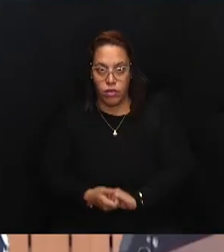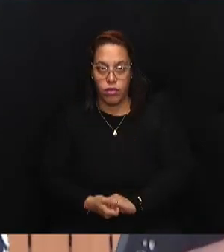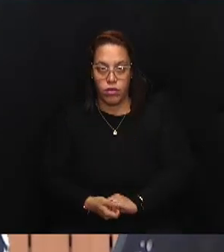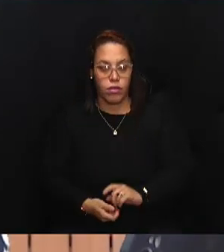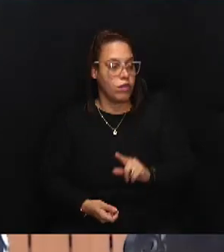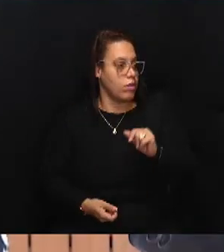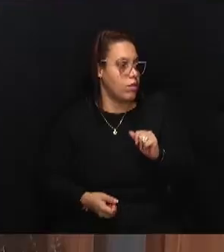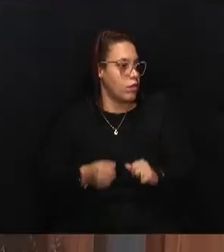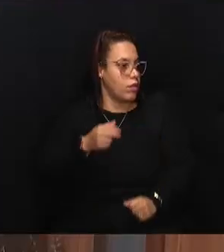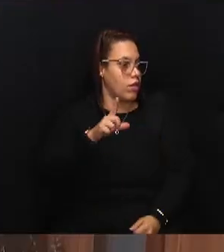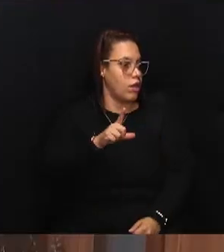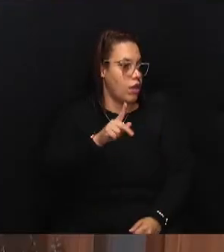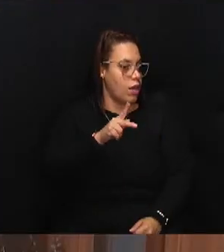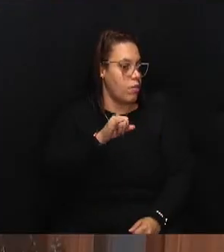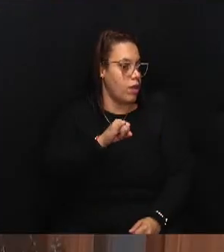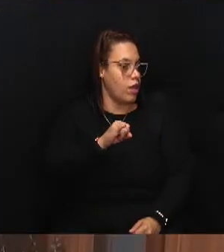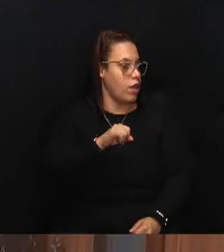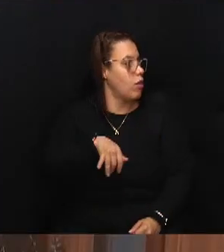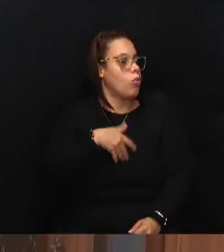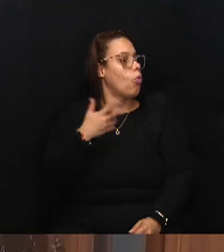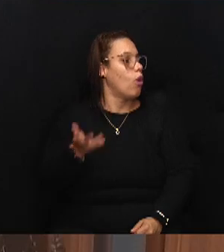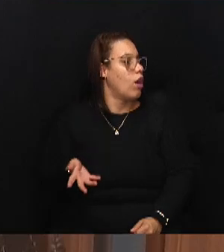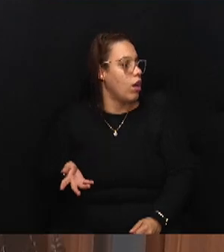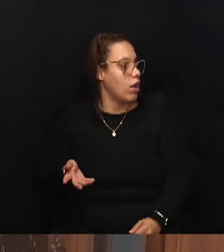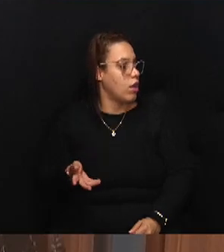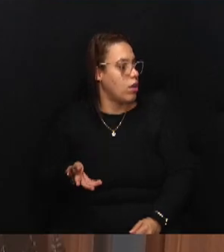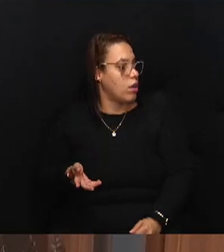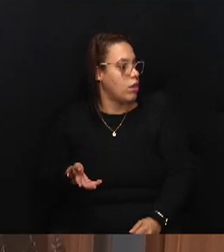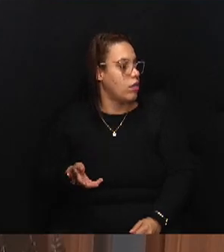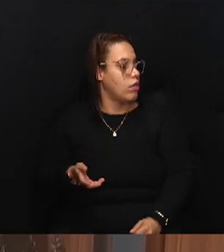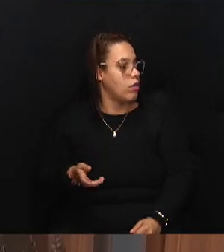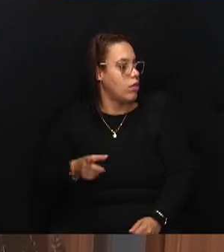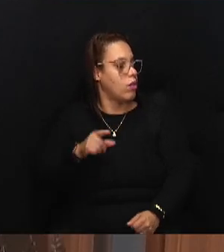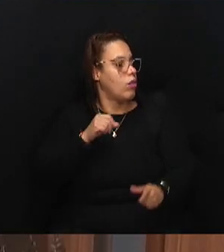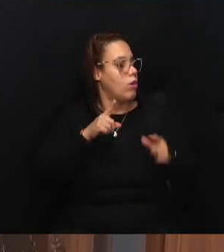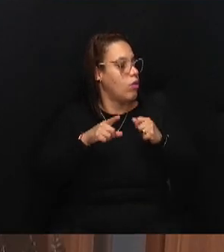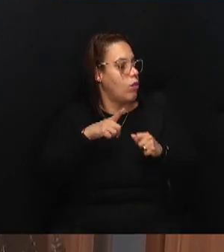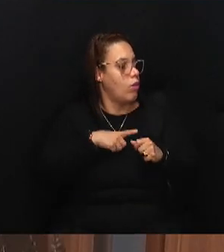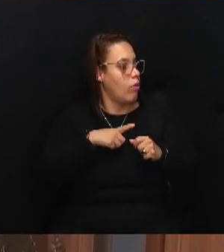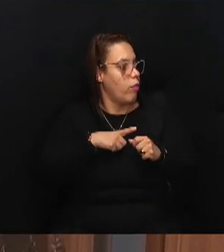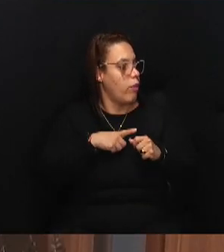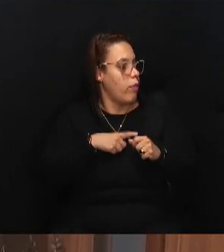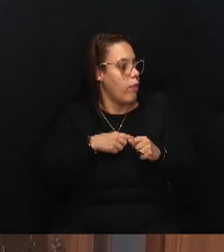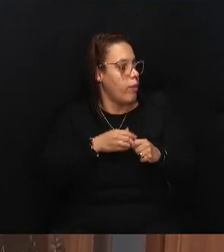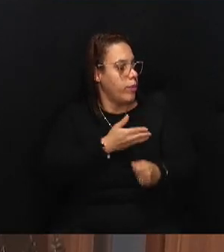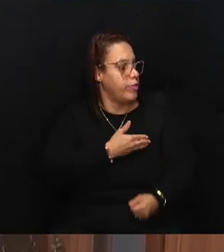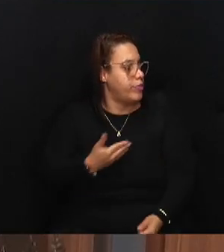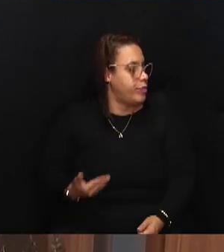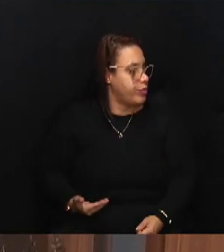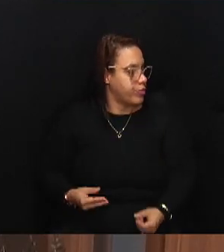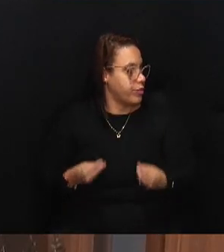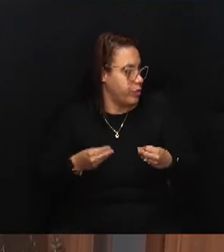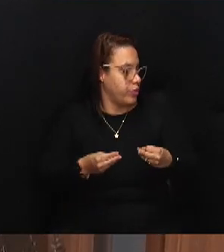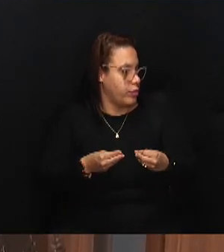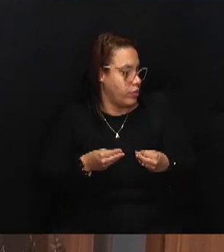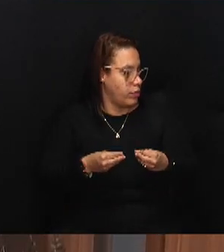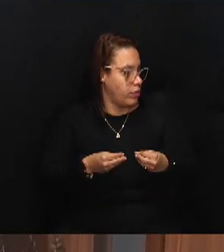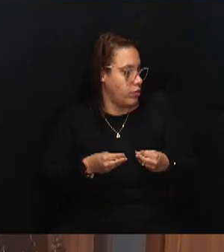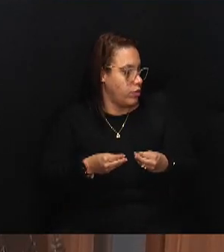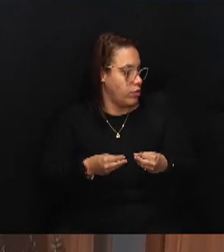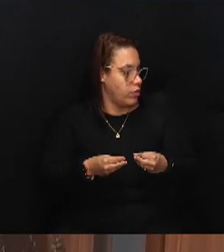as LPIs, quais as opções que a rede pública oferece para convivência do idoso, centro